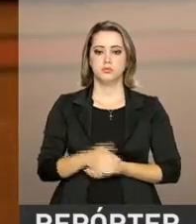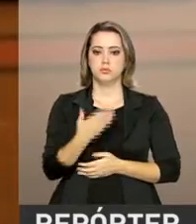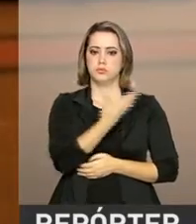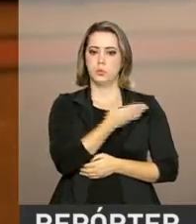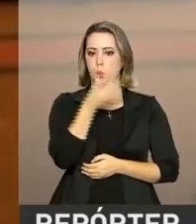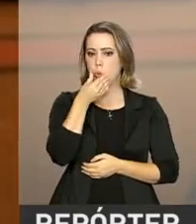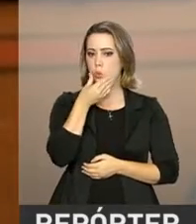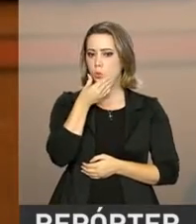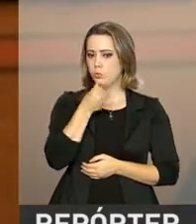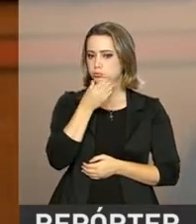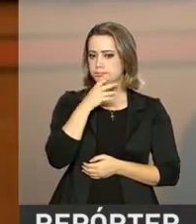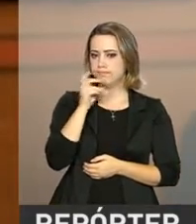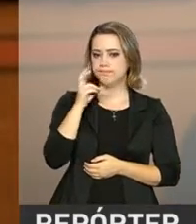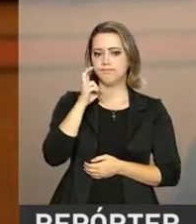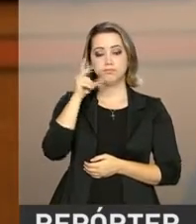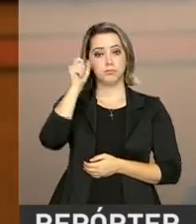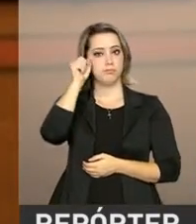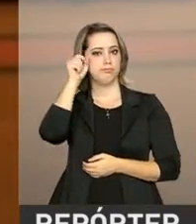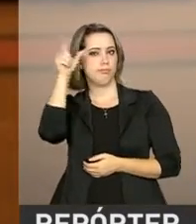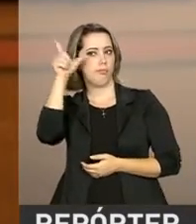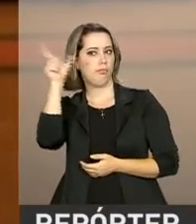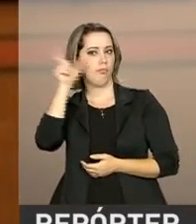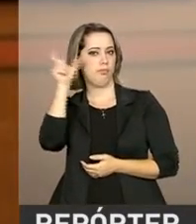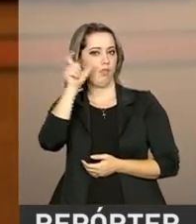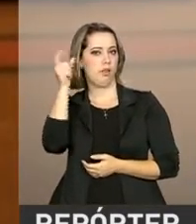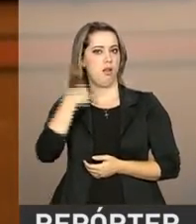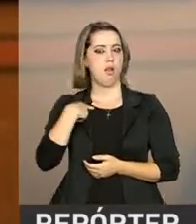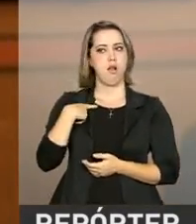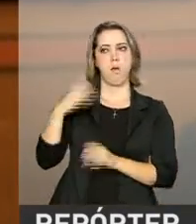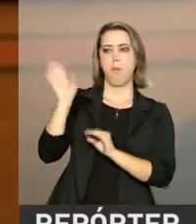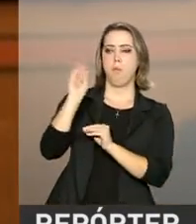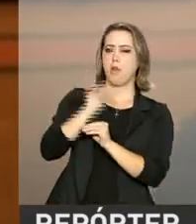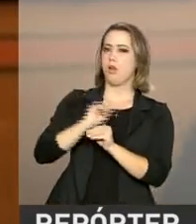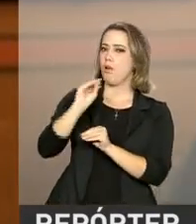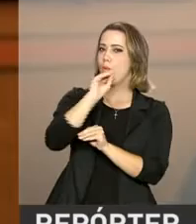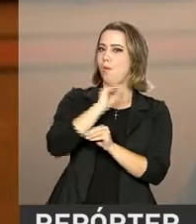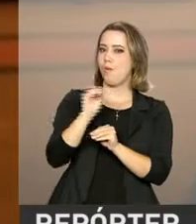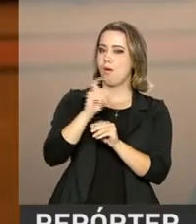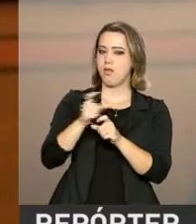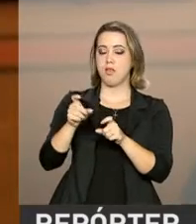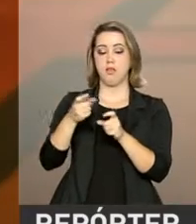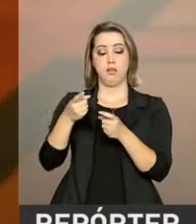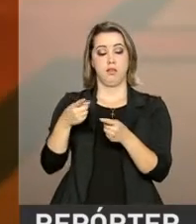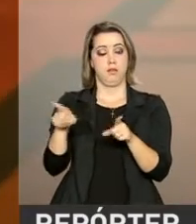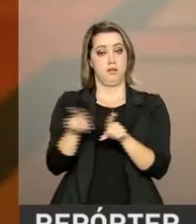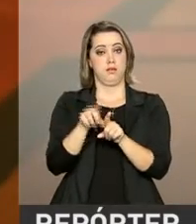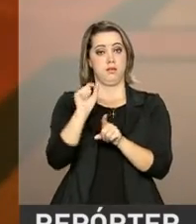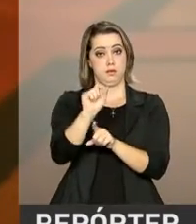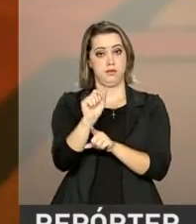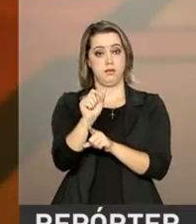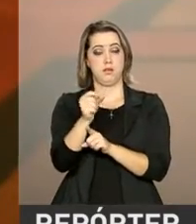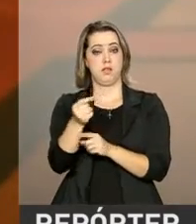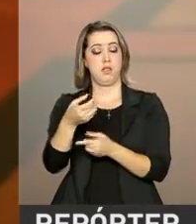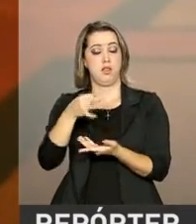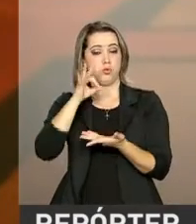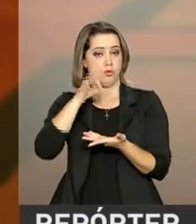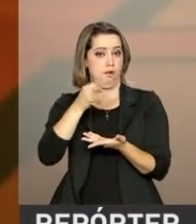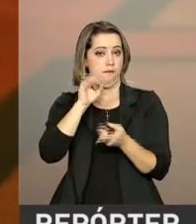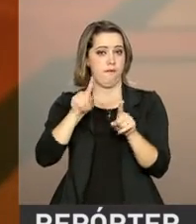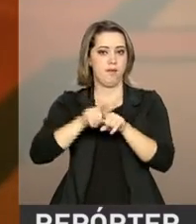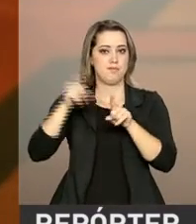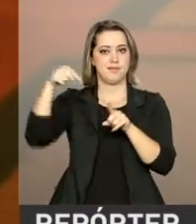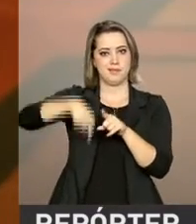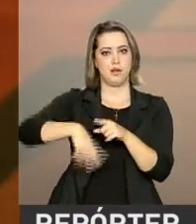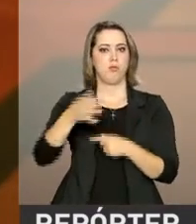sérgio landim acordou cedo hoje mas não foi pra cuidar da fazenda de café em divinolândia no interior de são paulo e se o terno e gravata para vir à capital